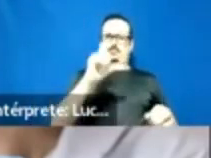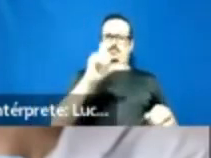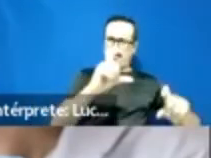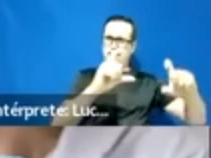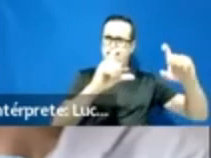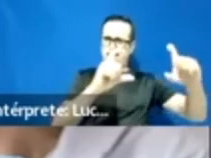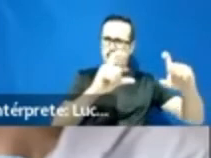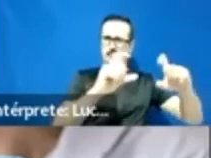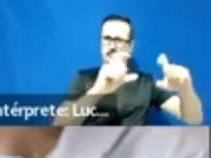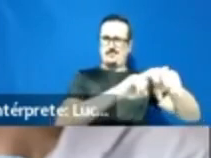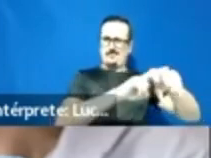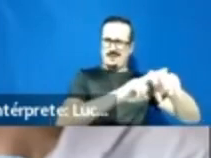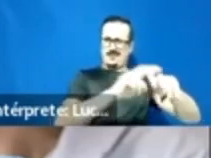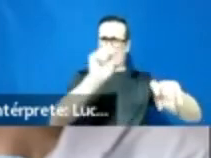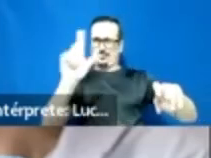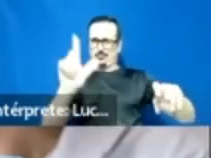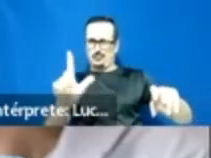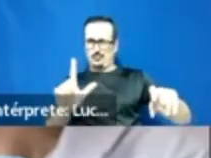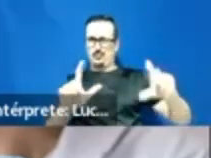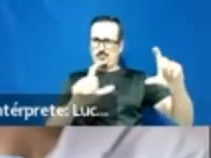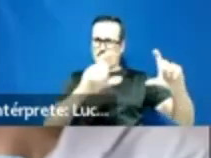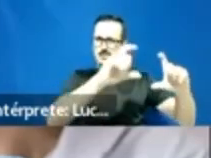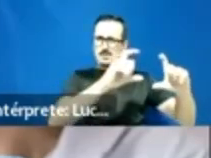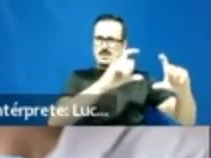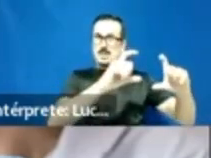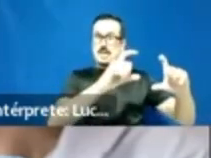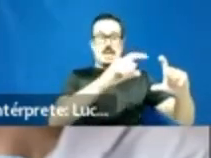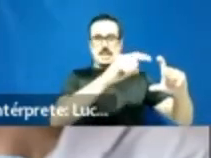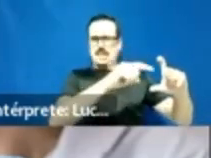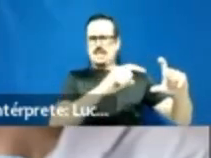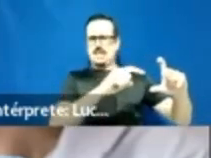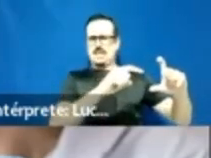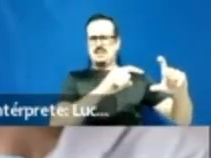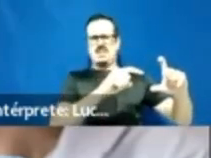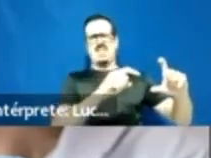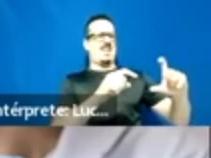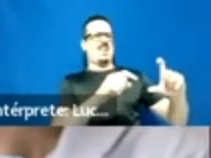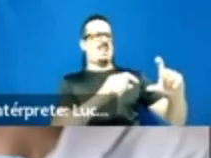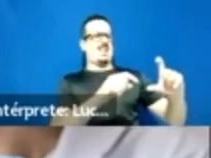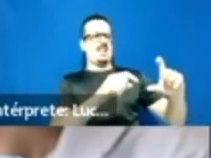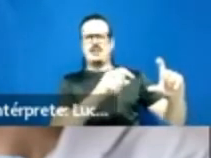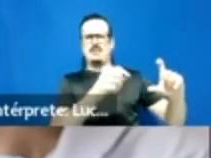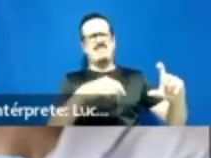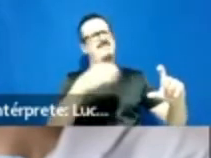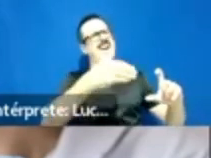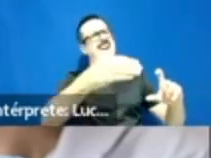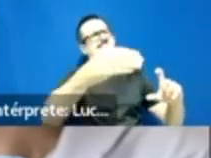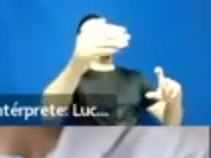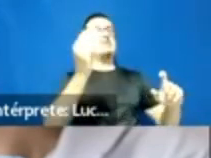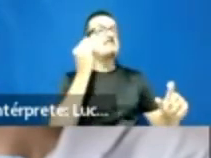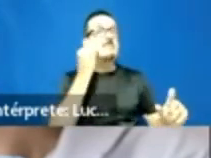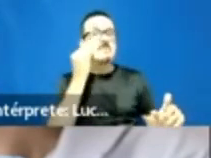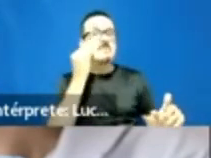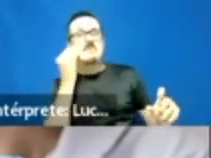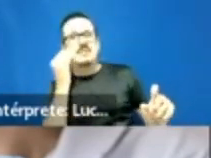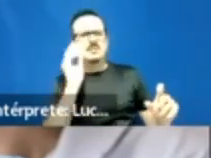todos os laudos probatórios. Não é algo que surgiu agora e ainda vai ser testado. Então,